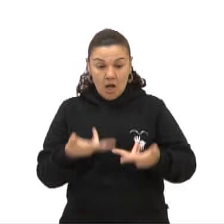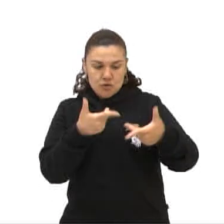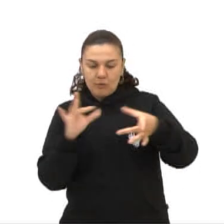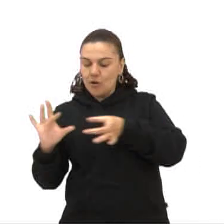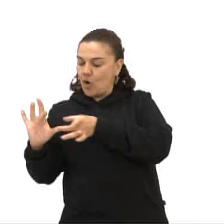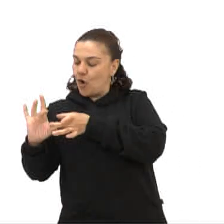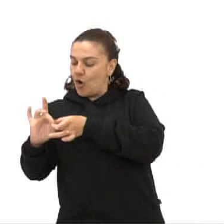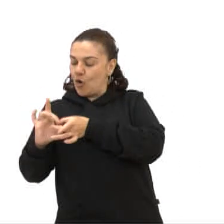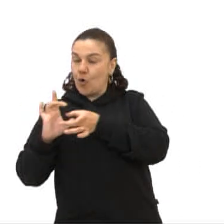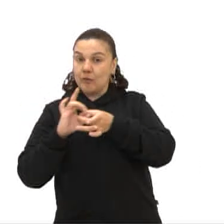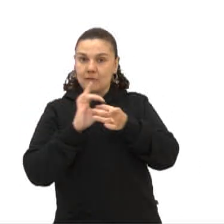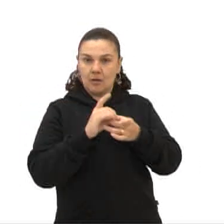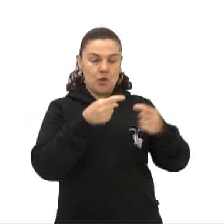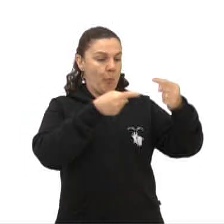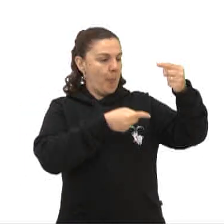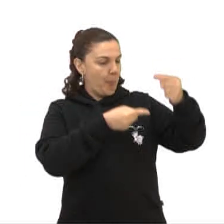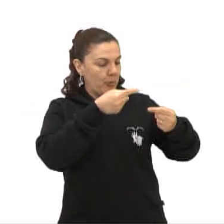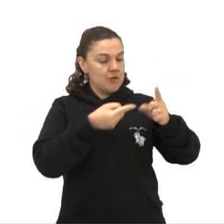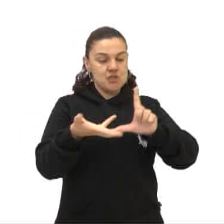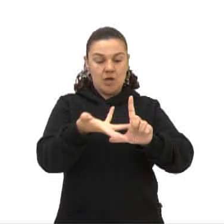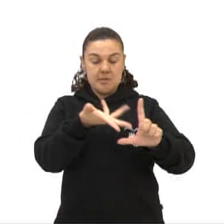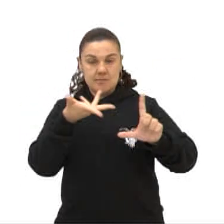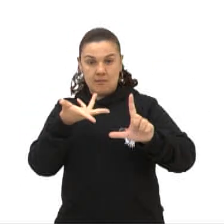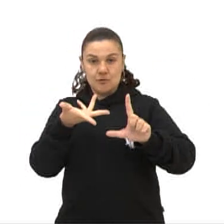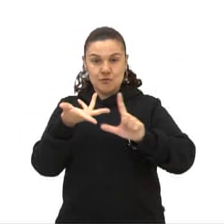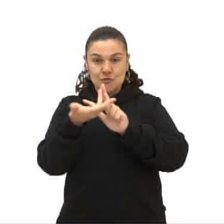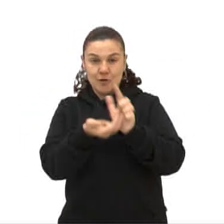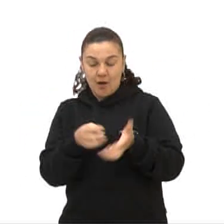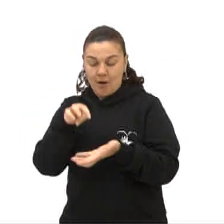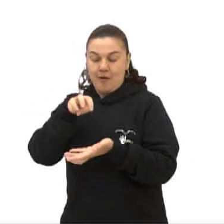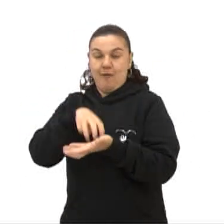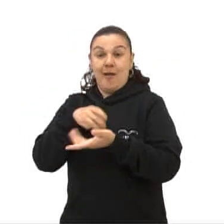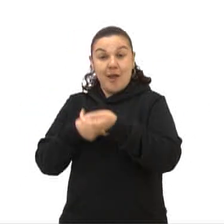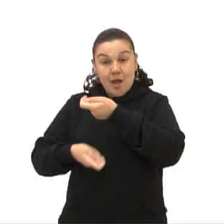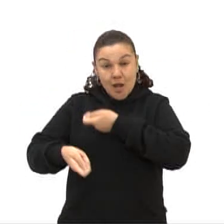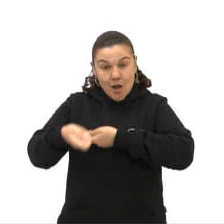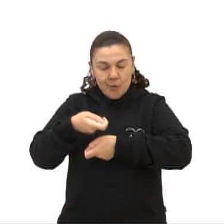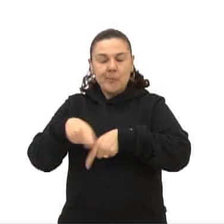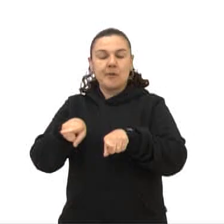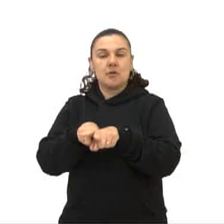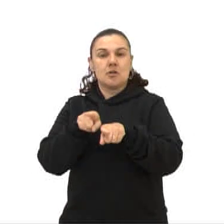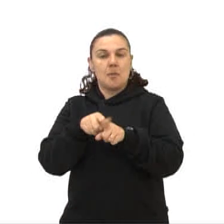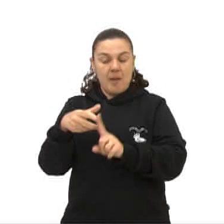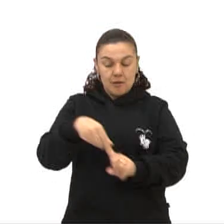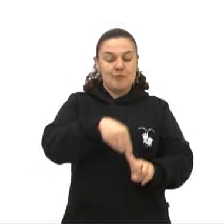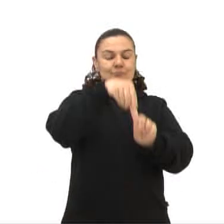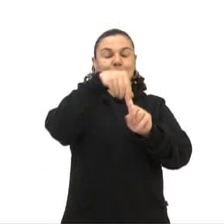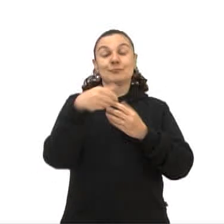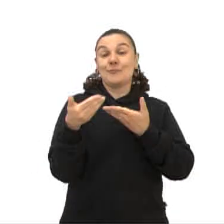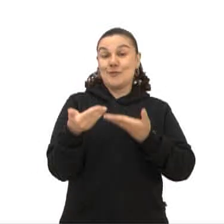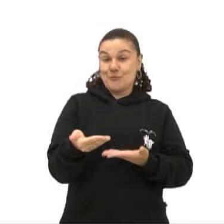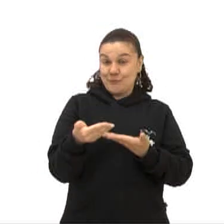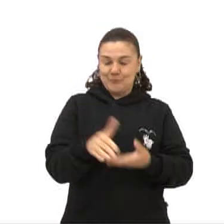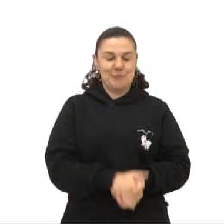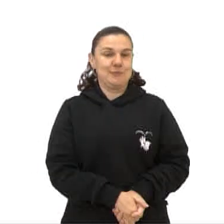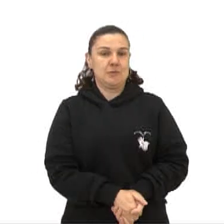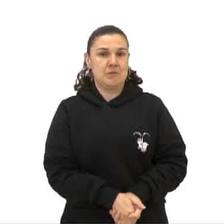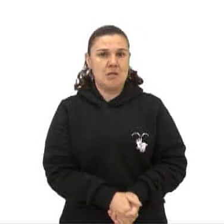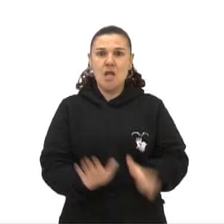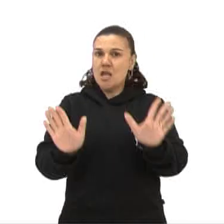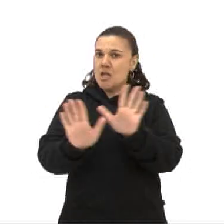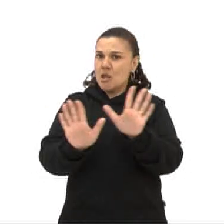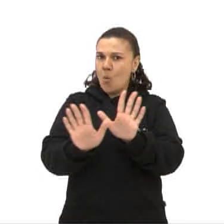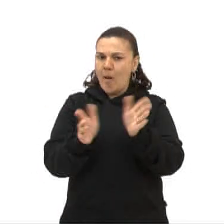conectadas. Política, estética, meio ambiente, economia e o protagonismo dos jovens. Não são